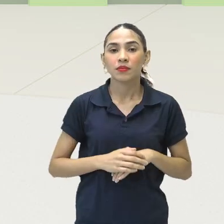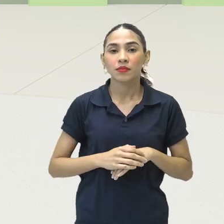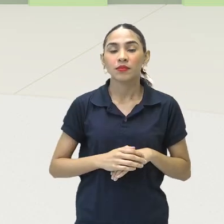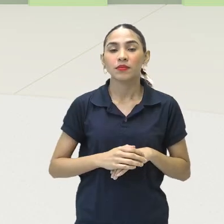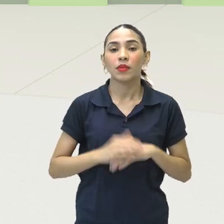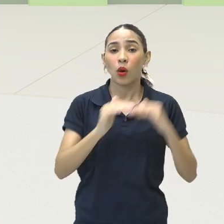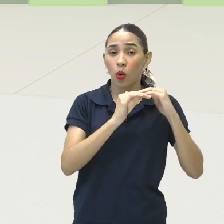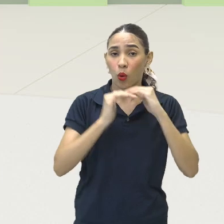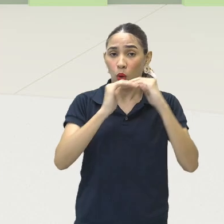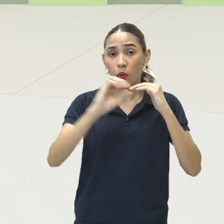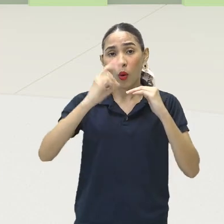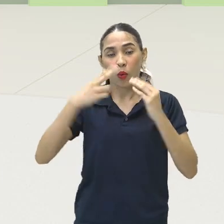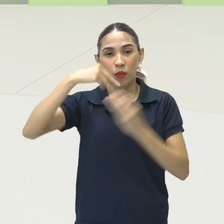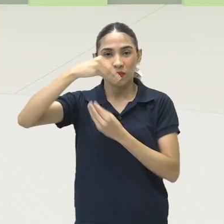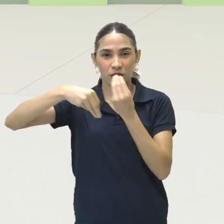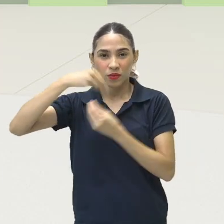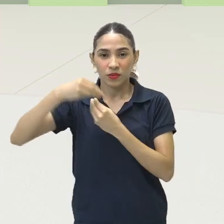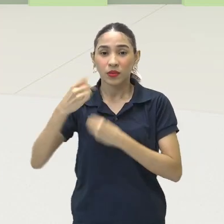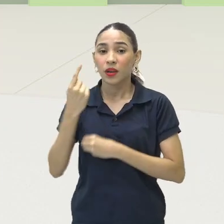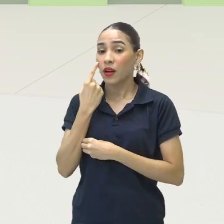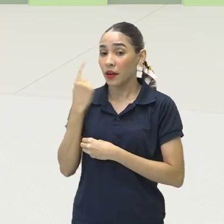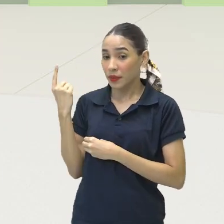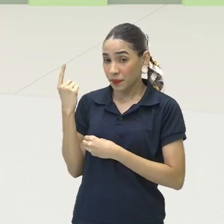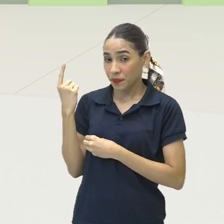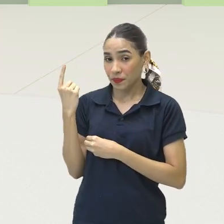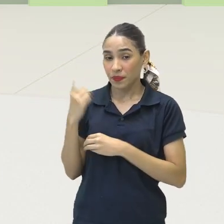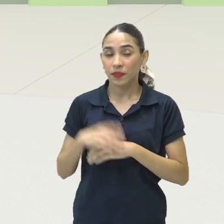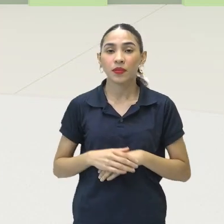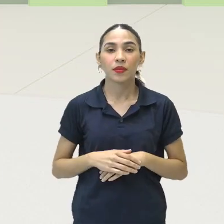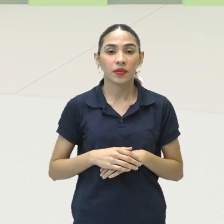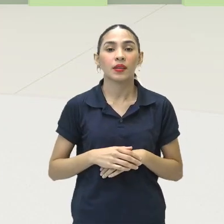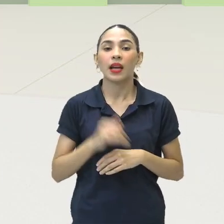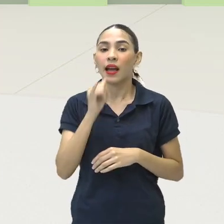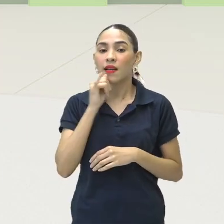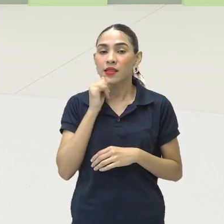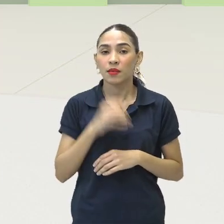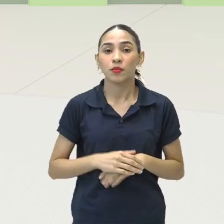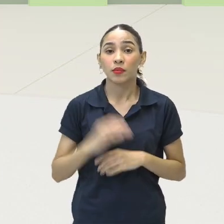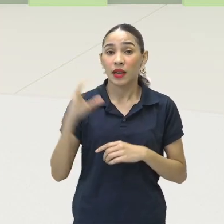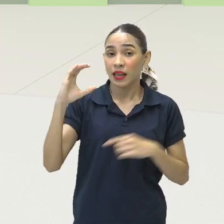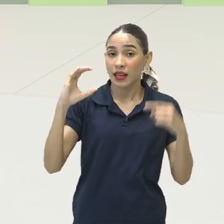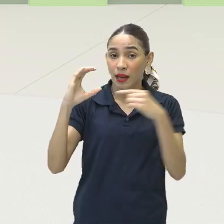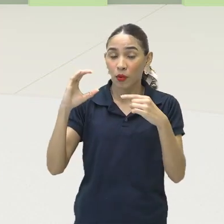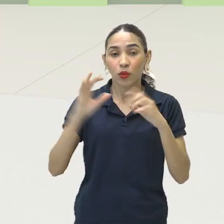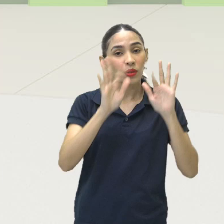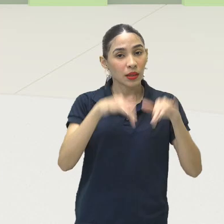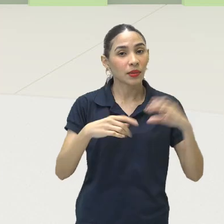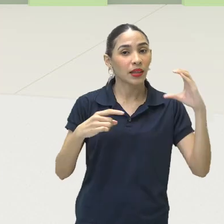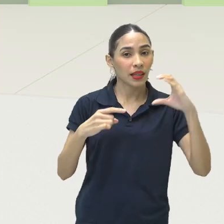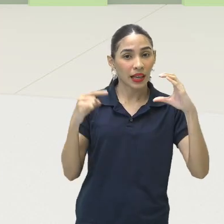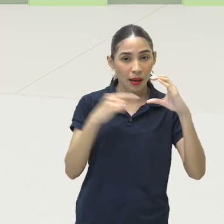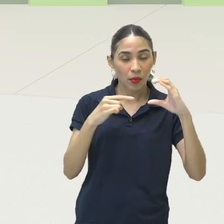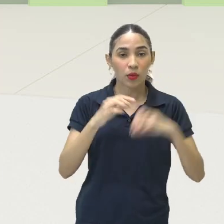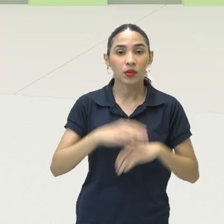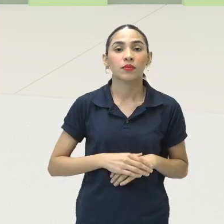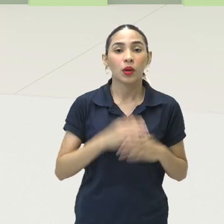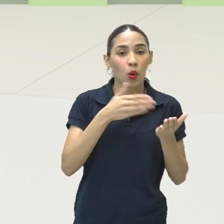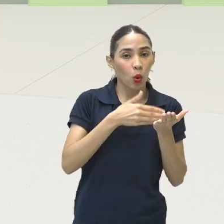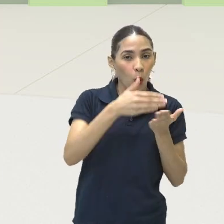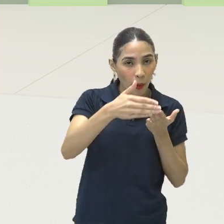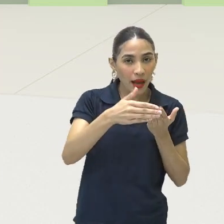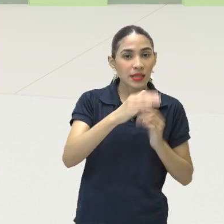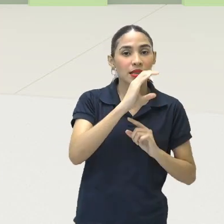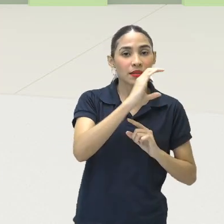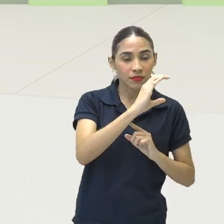ela é heterogênea? Olhando a cadeia carbônica, começa em carbono e termina em carbono. A cadeia principal começa em